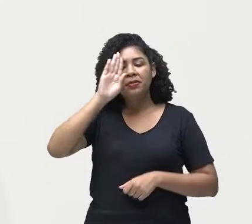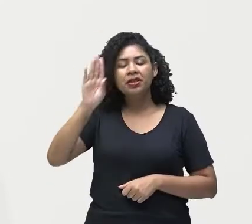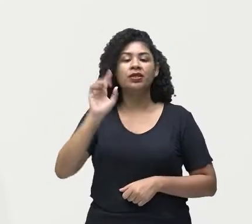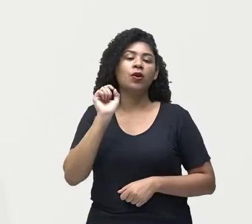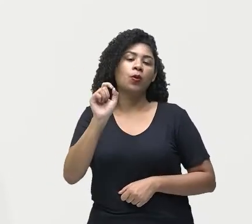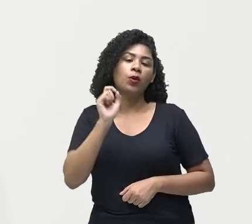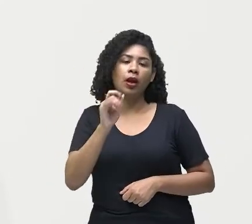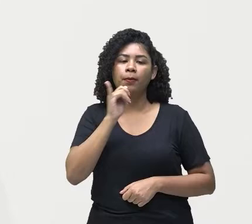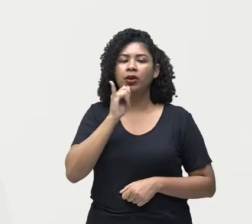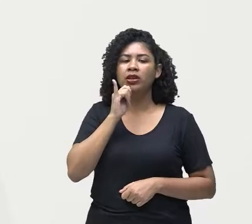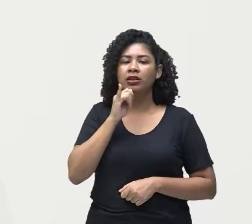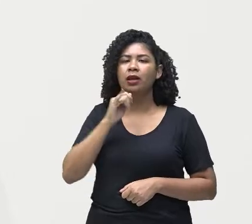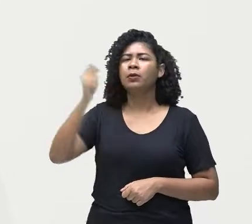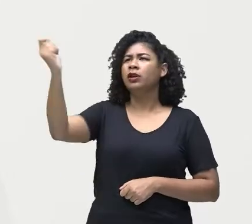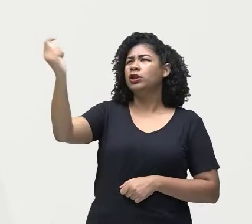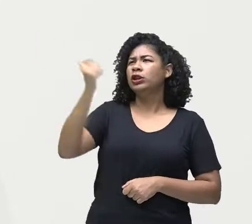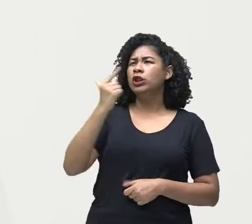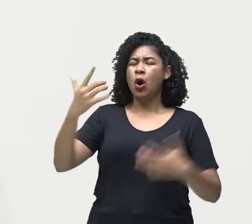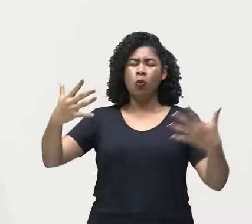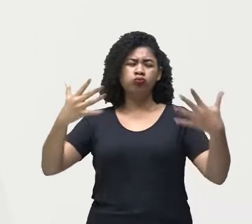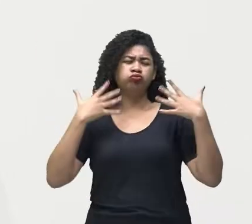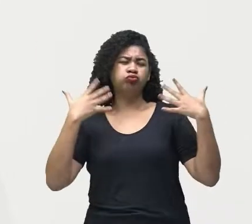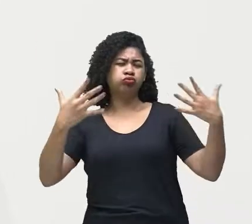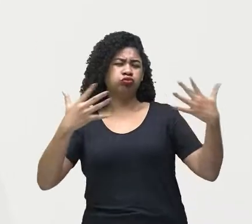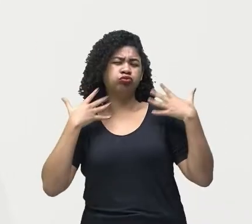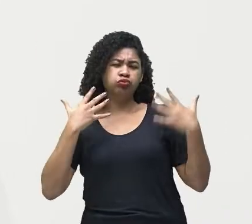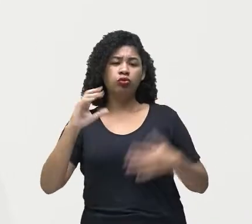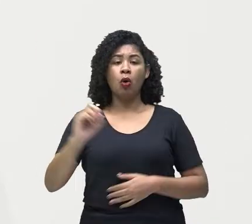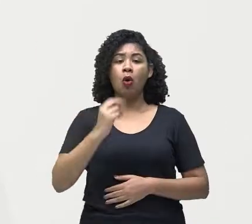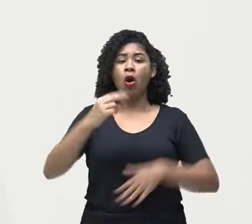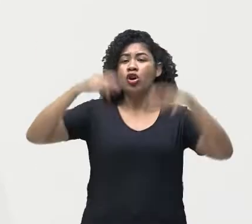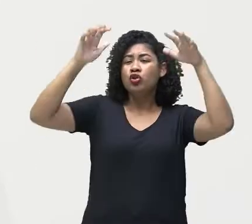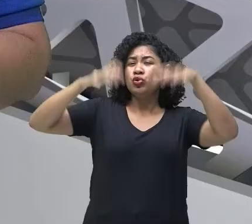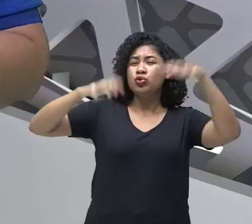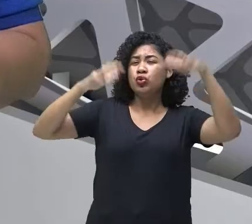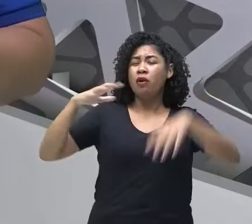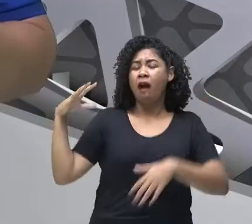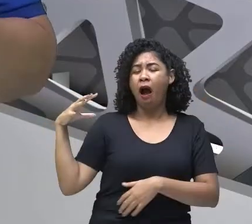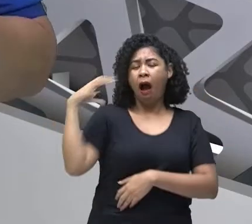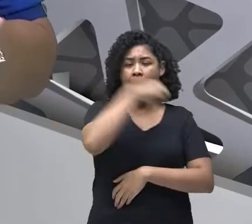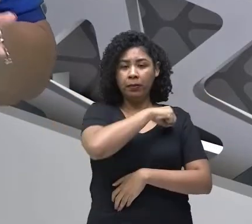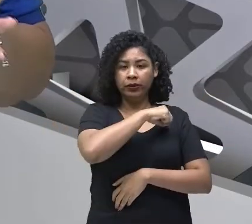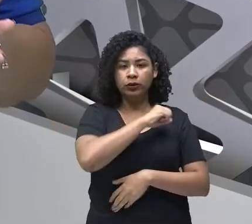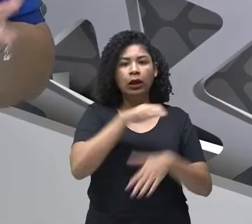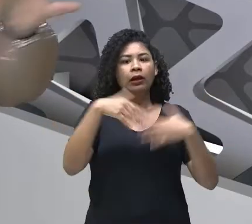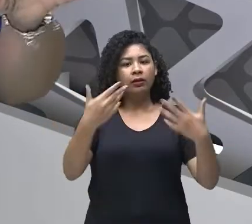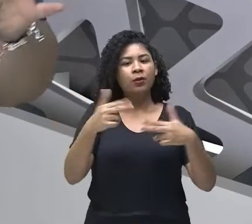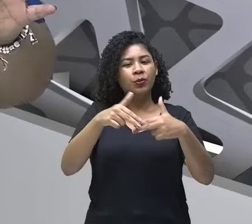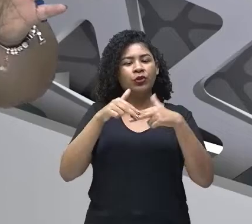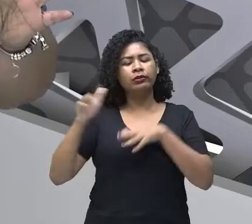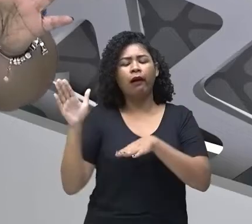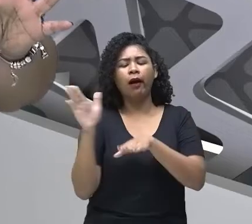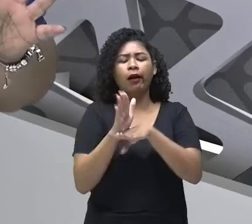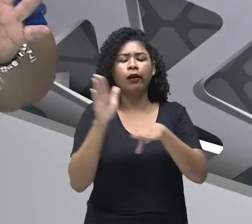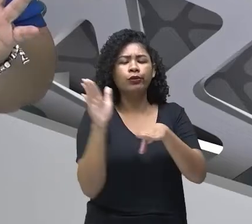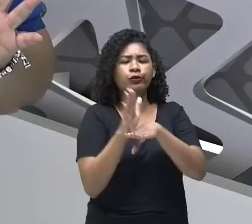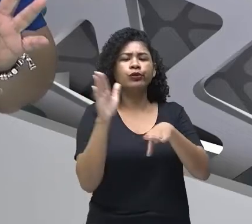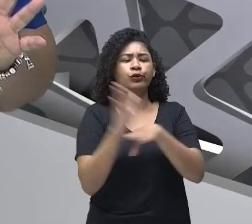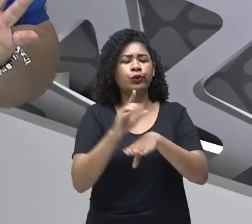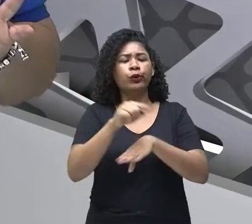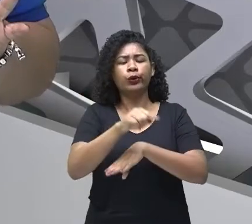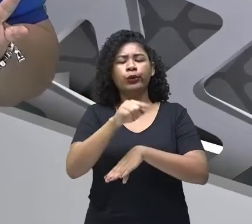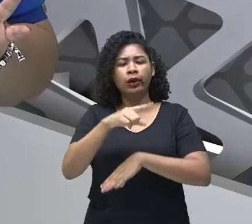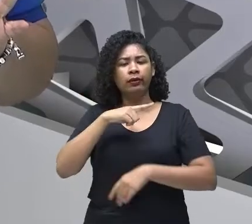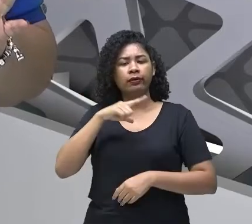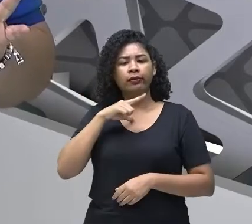com verão. A gente tem um clima com verão, com chuvas rápidas, e isso ajuda ali no período de